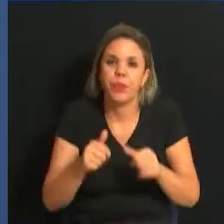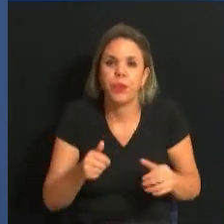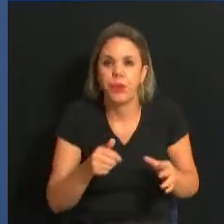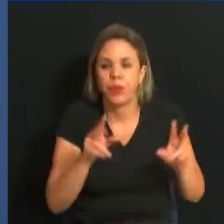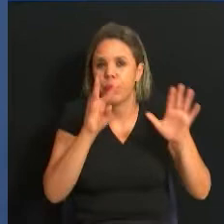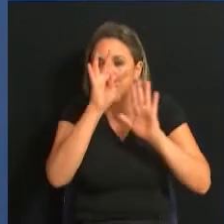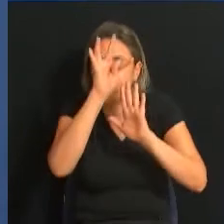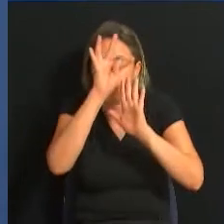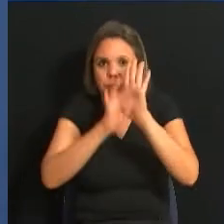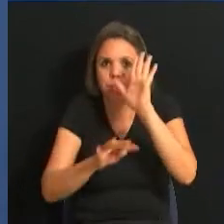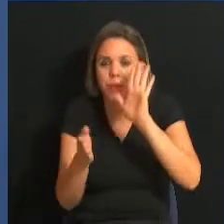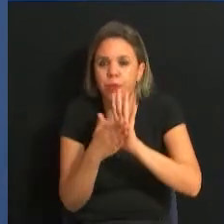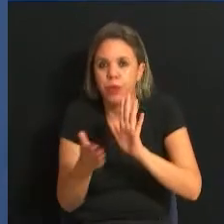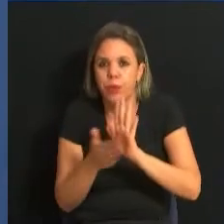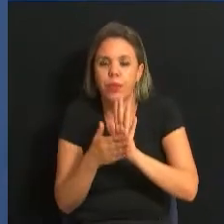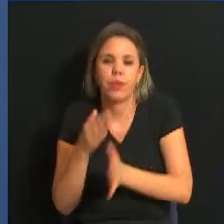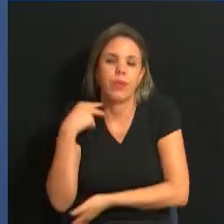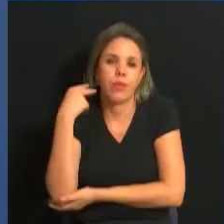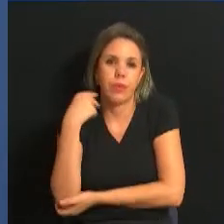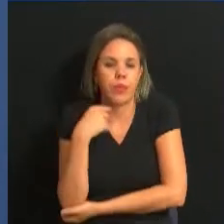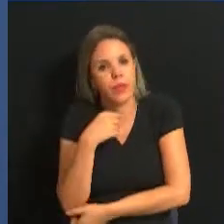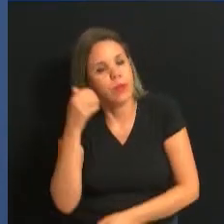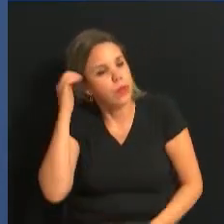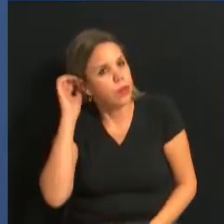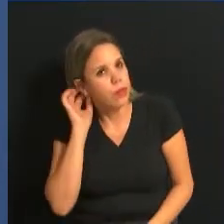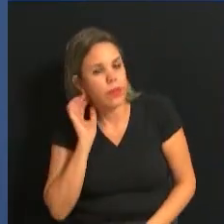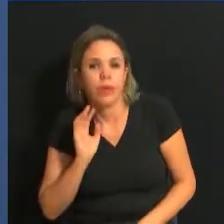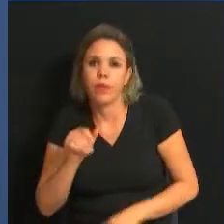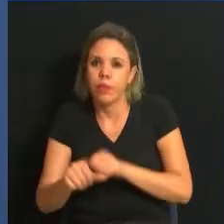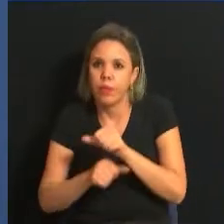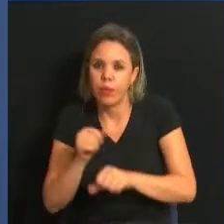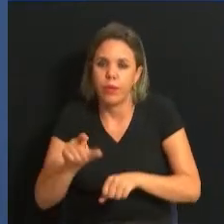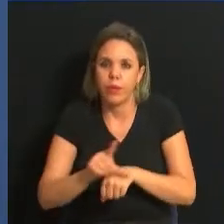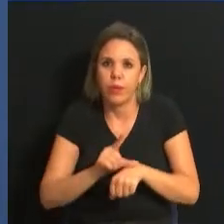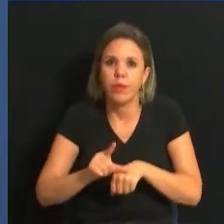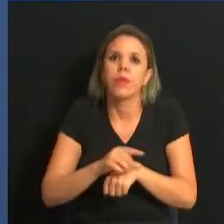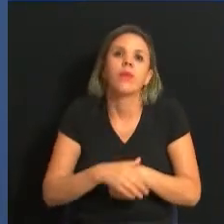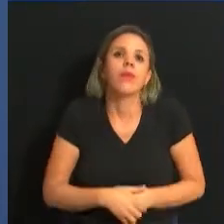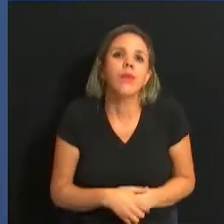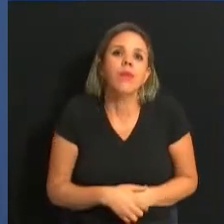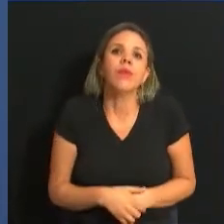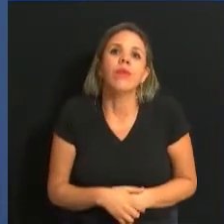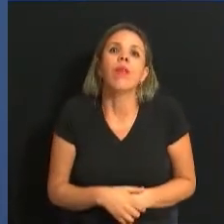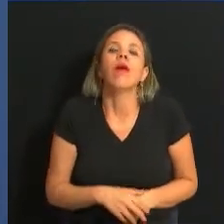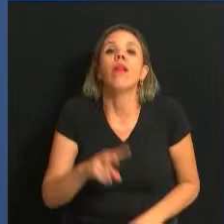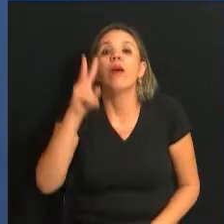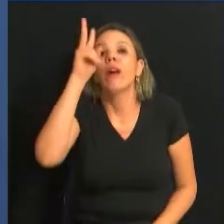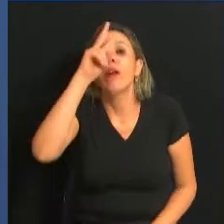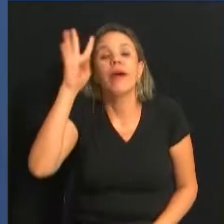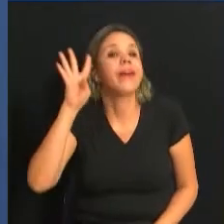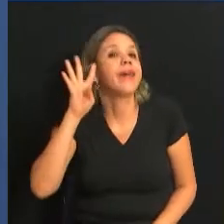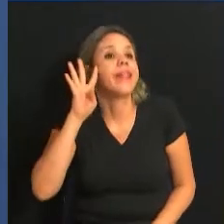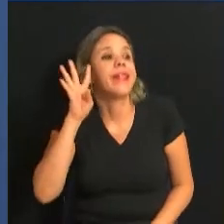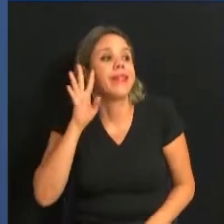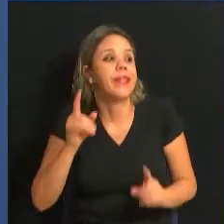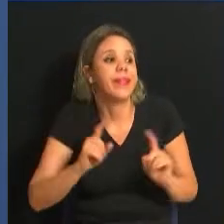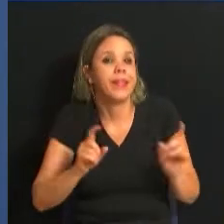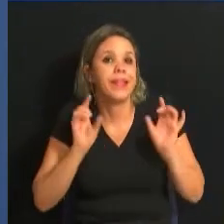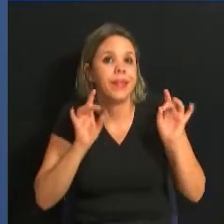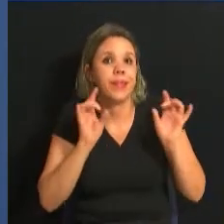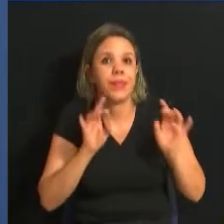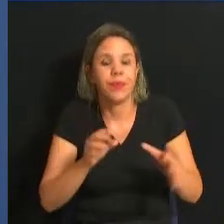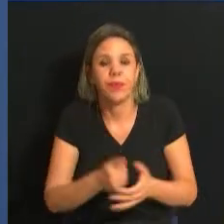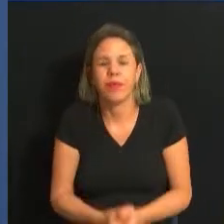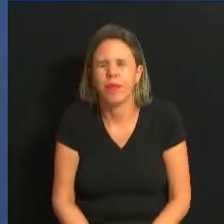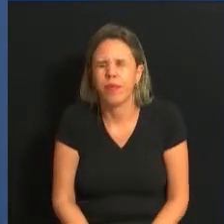que foi proposto pelo parlamentar para a mudança da legislação. A gente lembra que a 4ª reunião extraordinária,